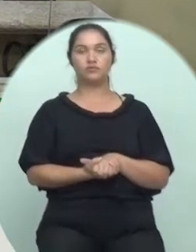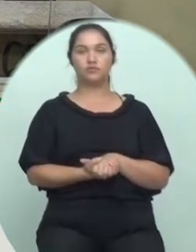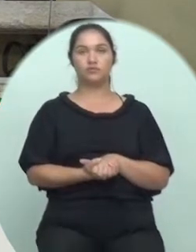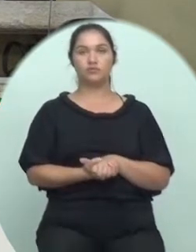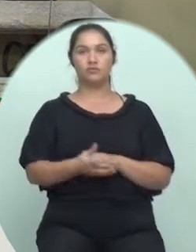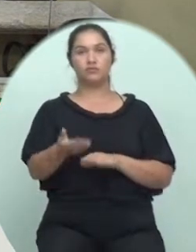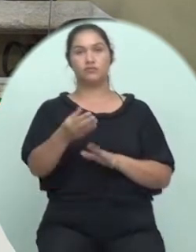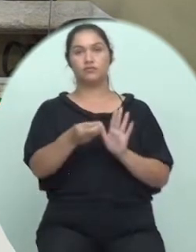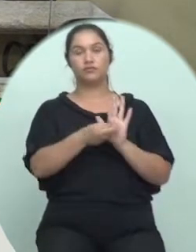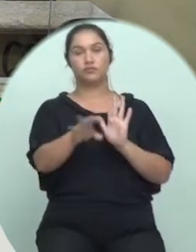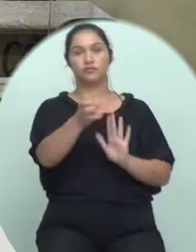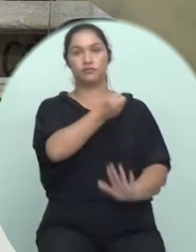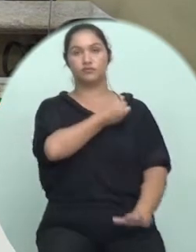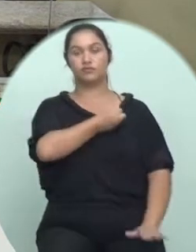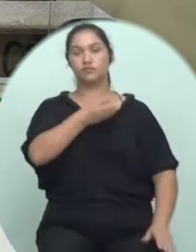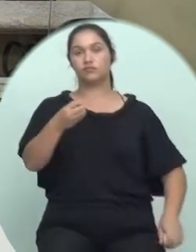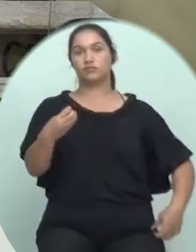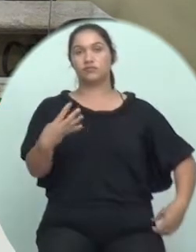Indicação